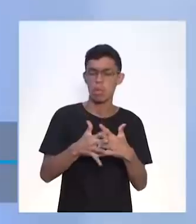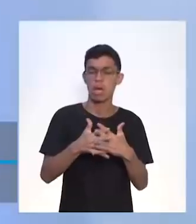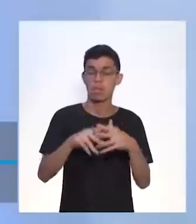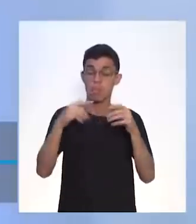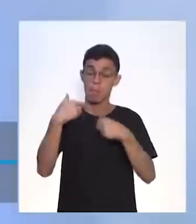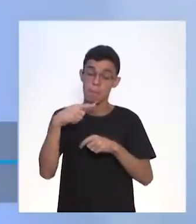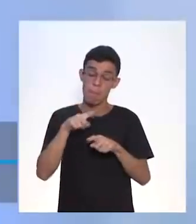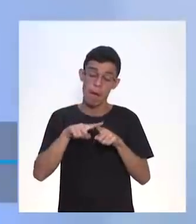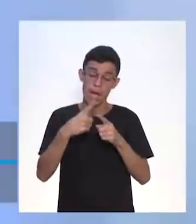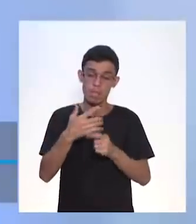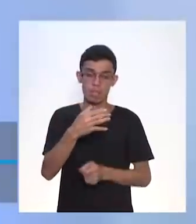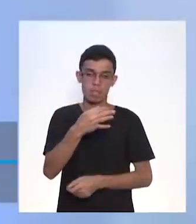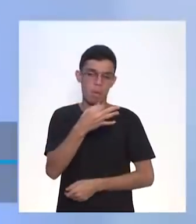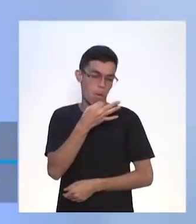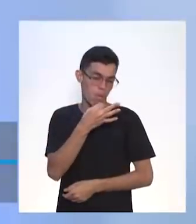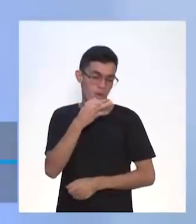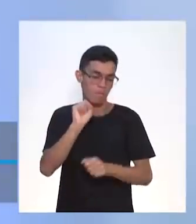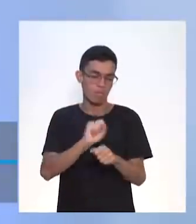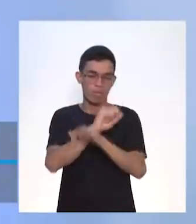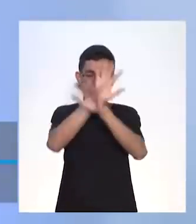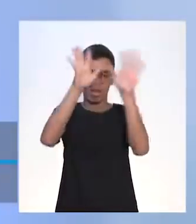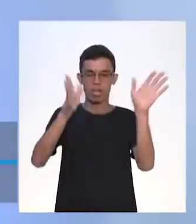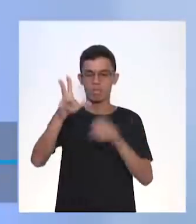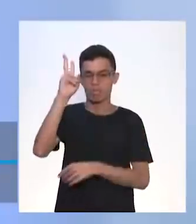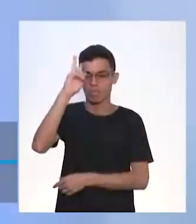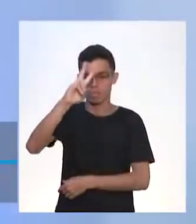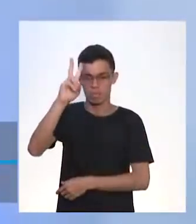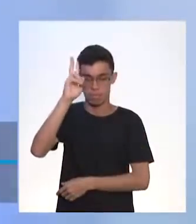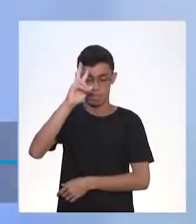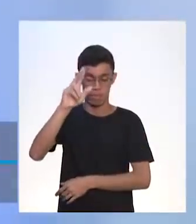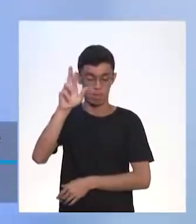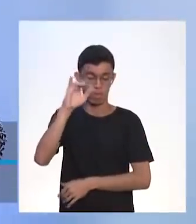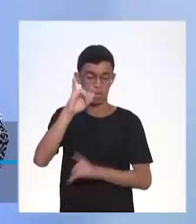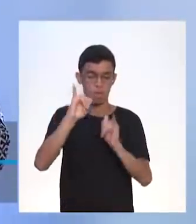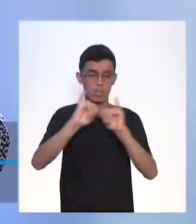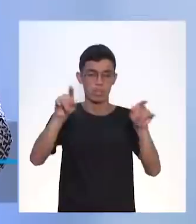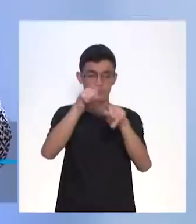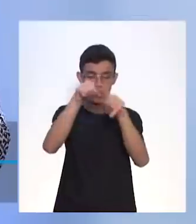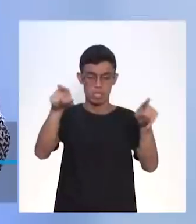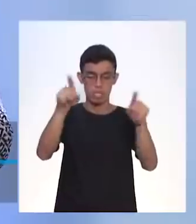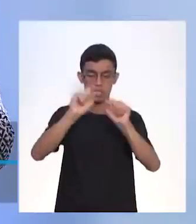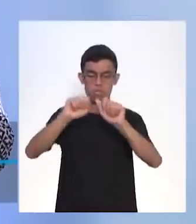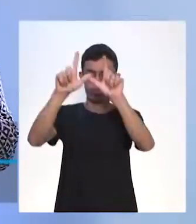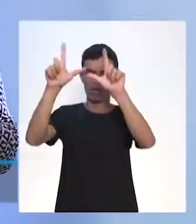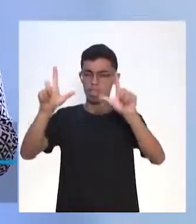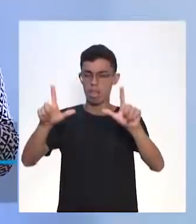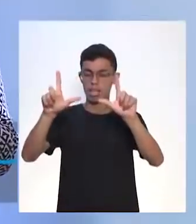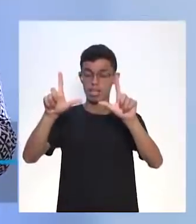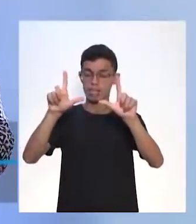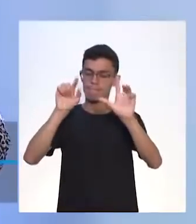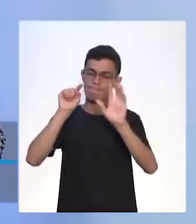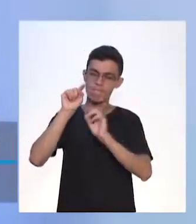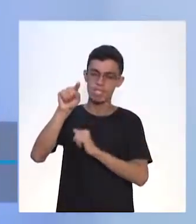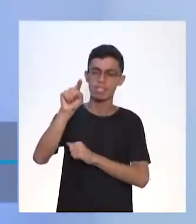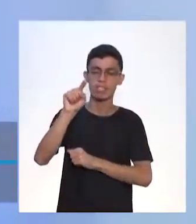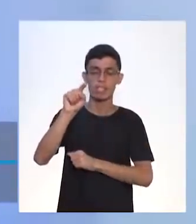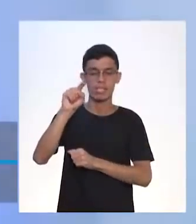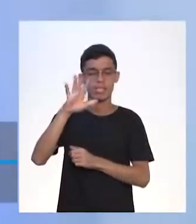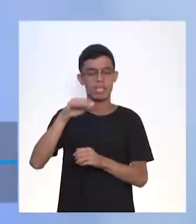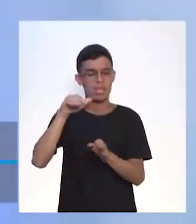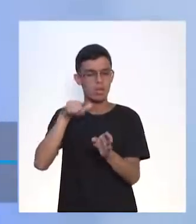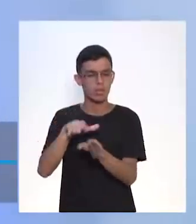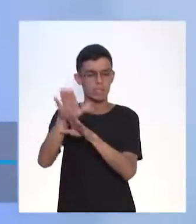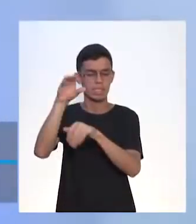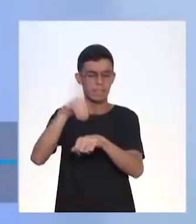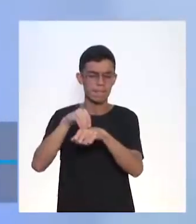bem claro aí, para a gente até ficar lembrando, né? Então, de qualquer forma, vocês viram. O cartaz conscientiza, o cartaz orienta,